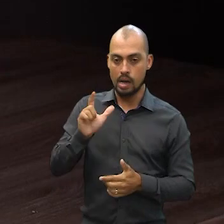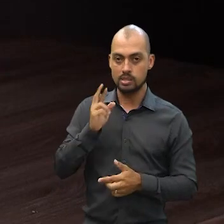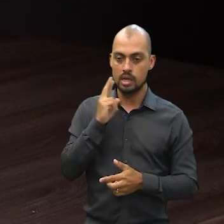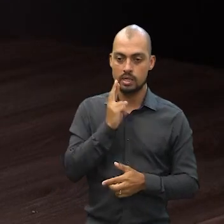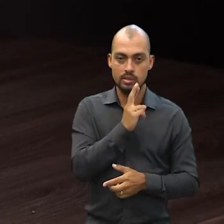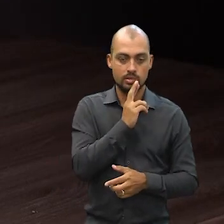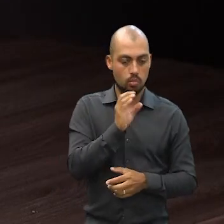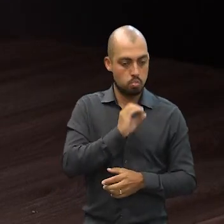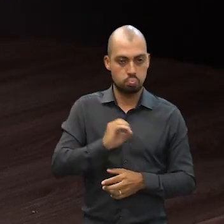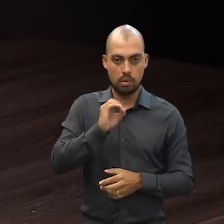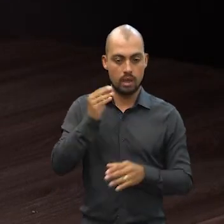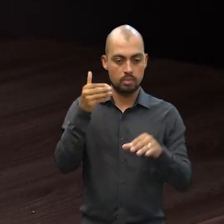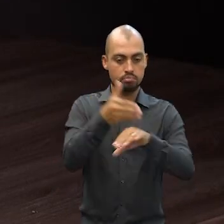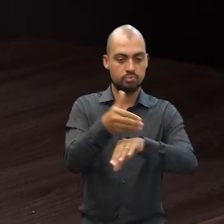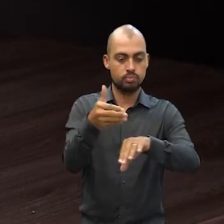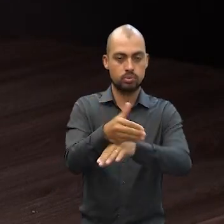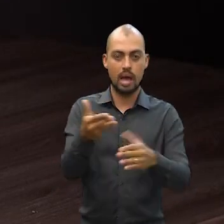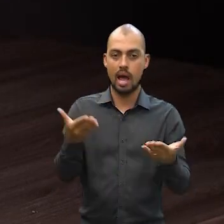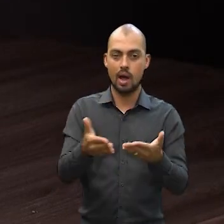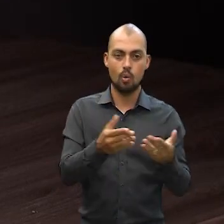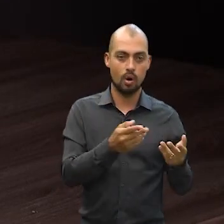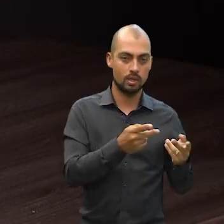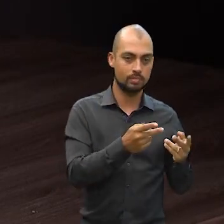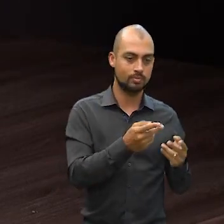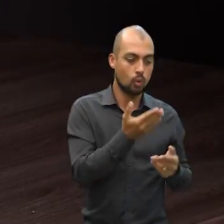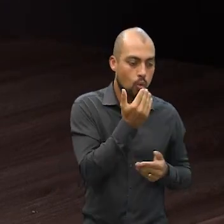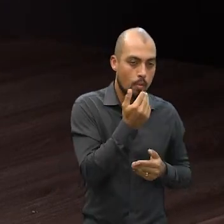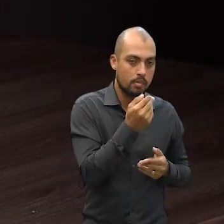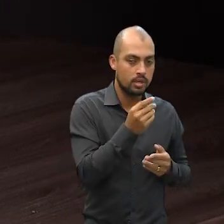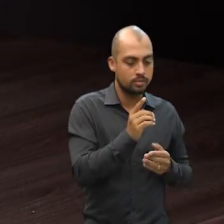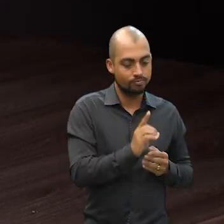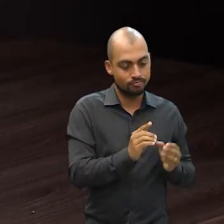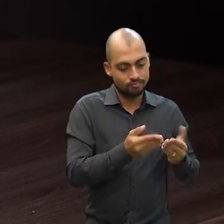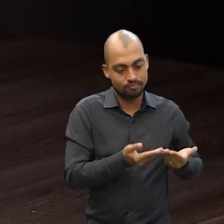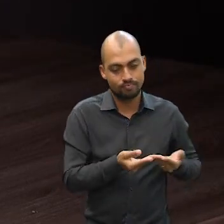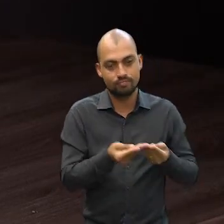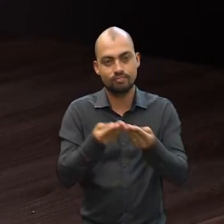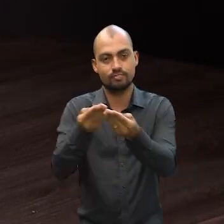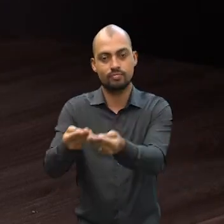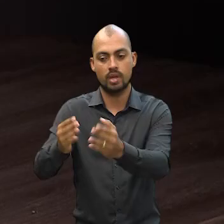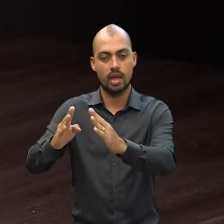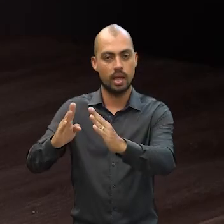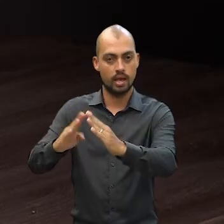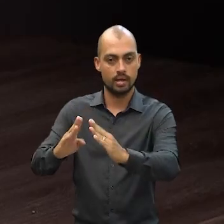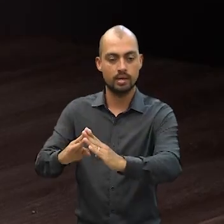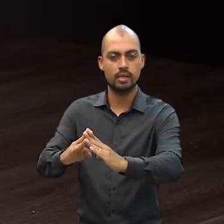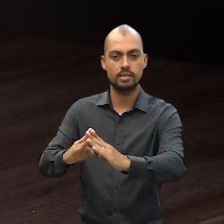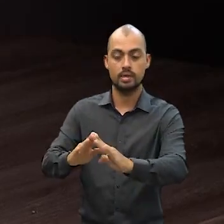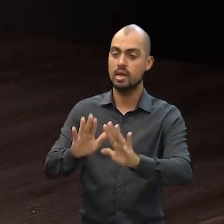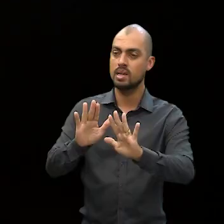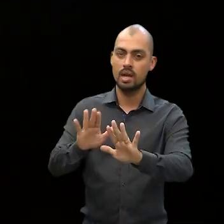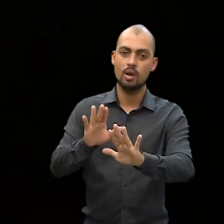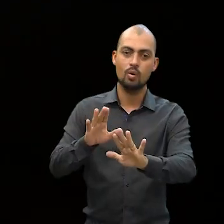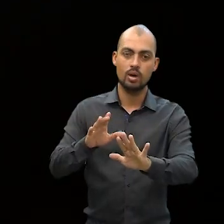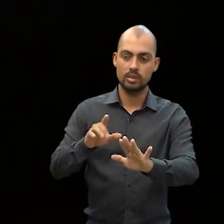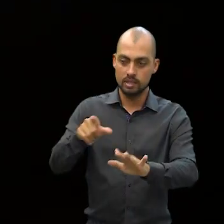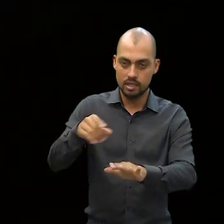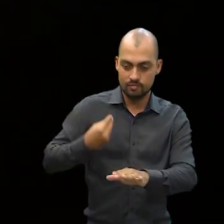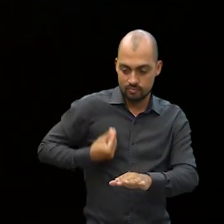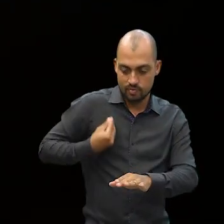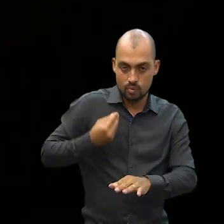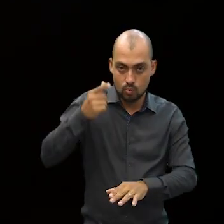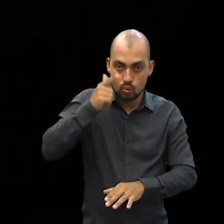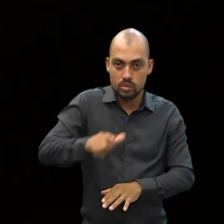as pessoas passaram a receber a comida em casa. E aí, esse empreendedor, ele conseguiu sobreviver?